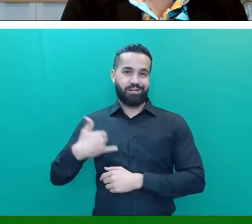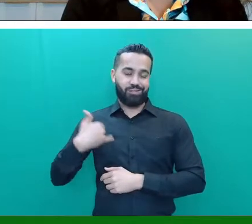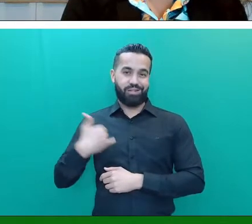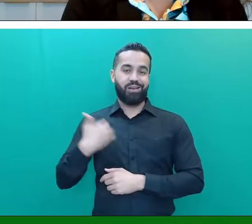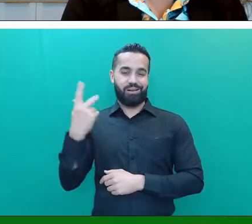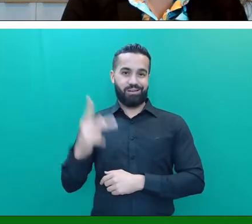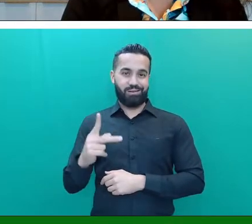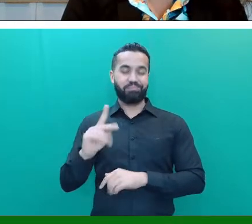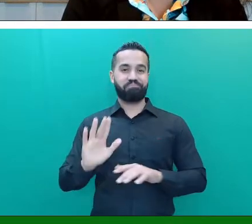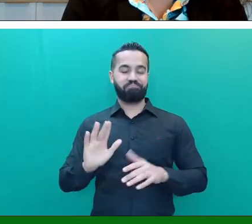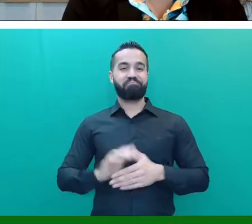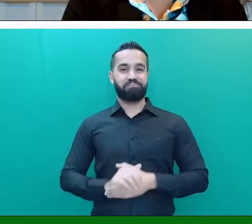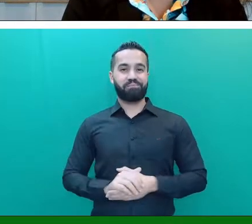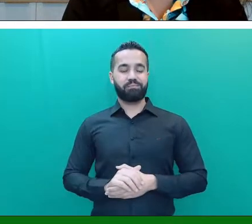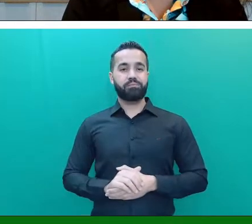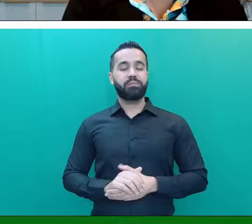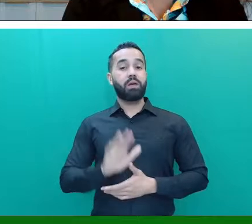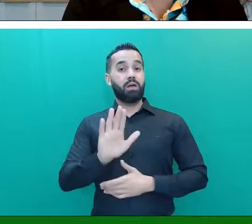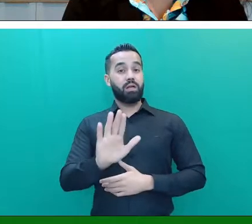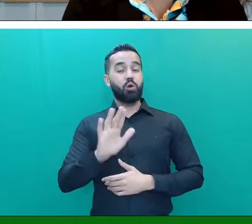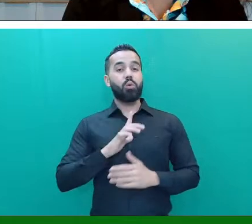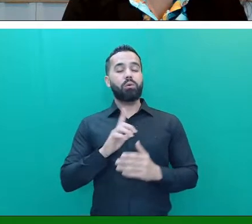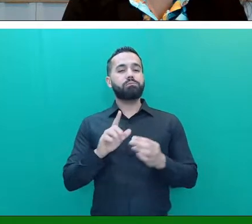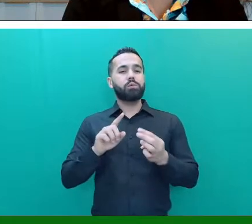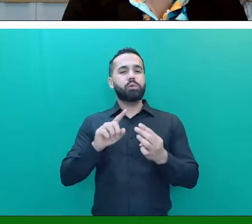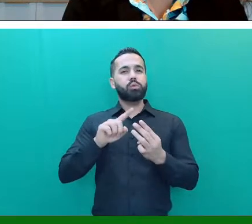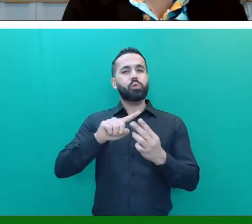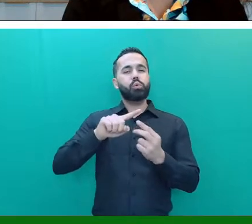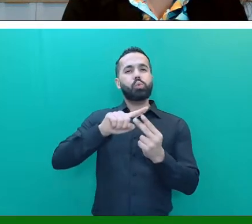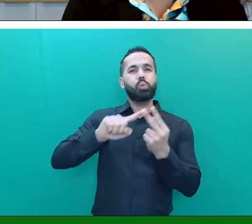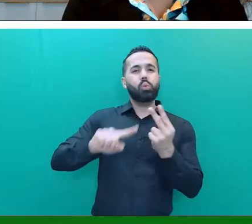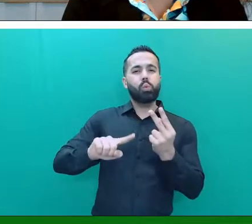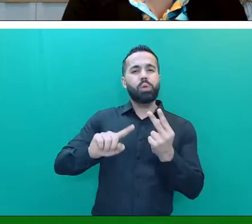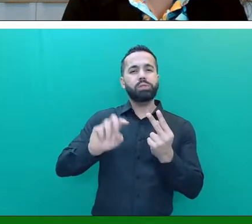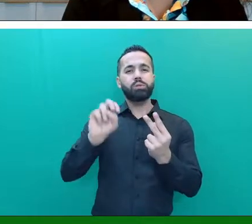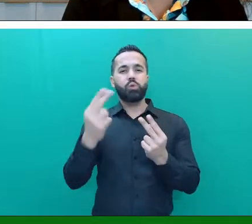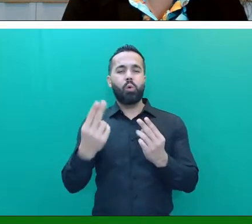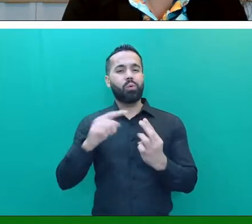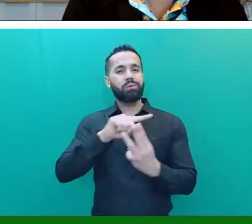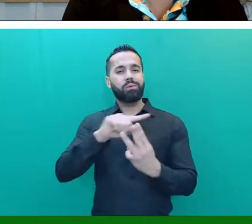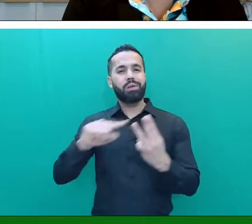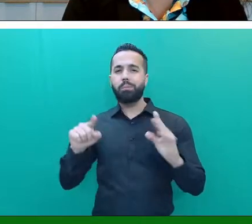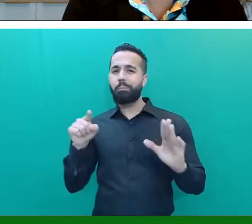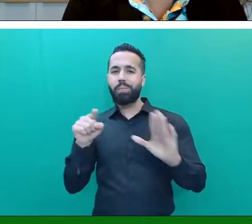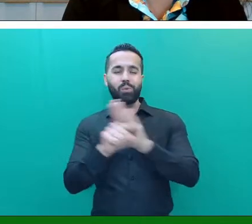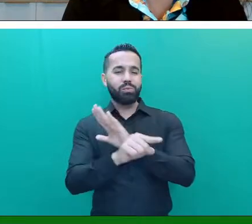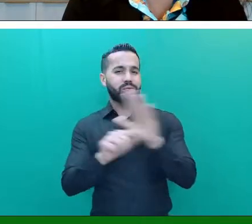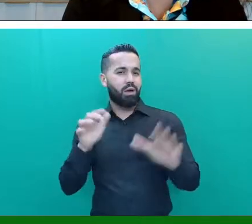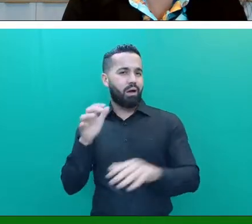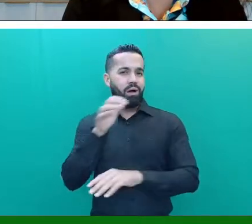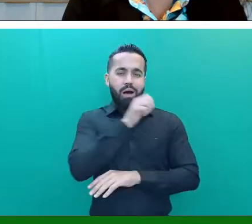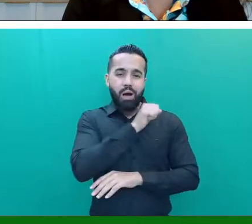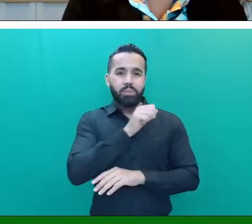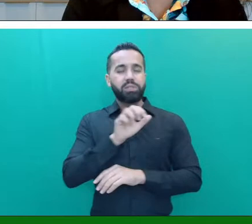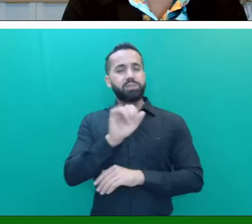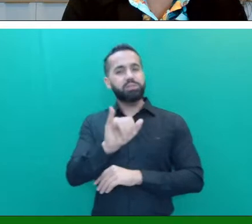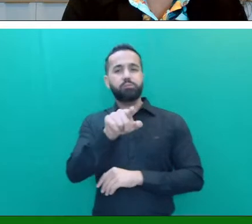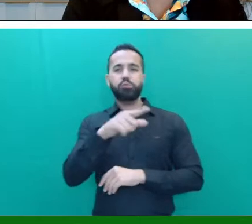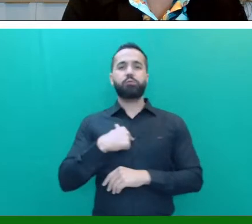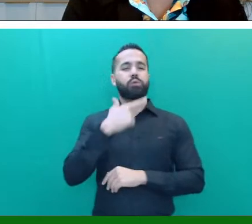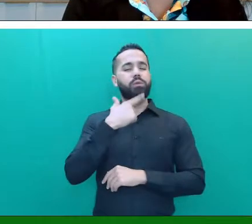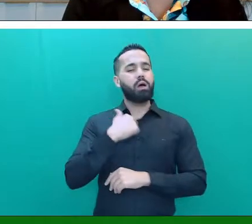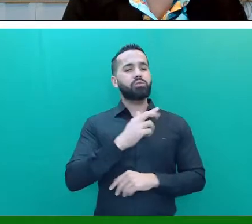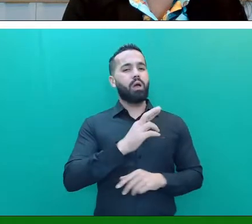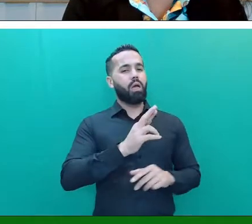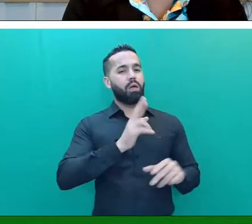Agora, eu tenho duas ou três perguntas rápidas. Não é só para fechar, se você quiser, enfim, responder, se achar adequado,